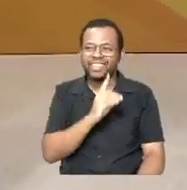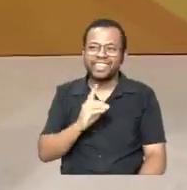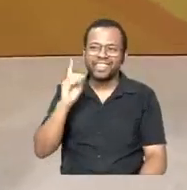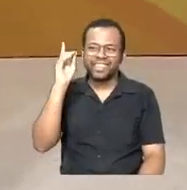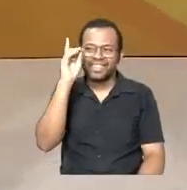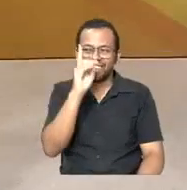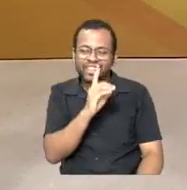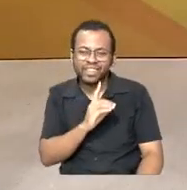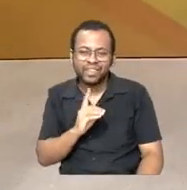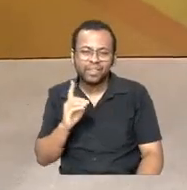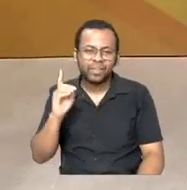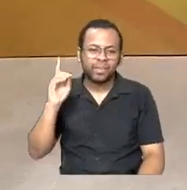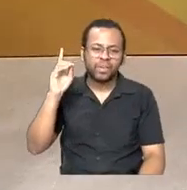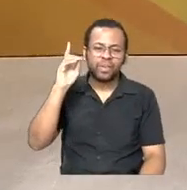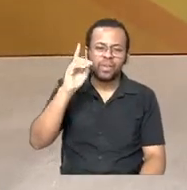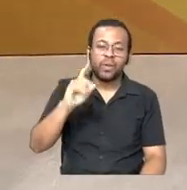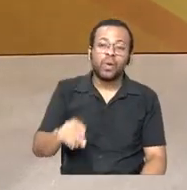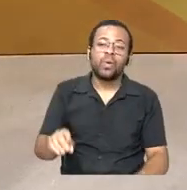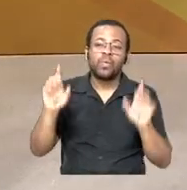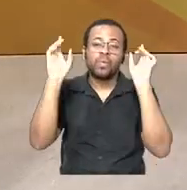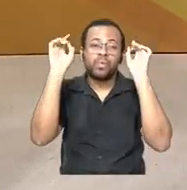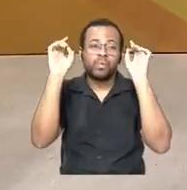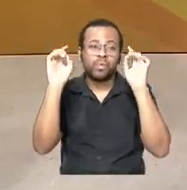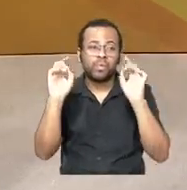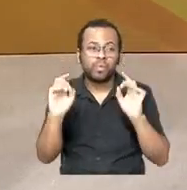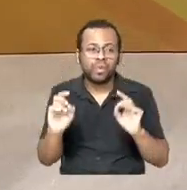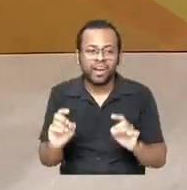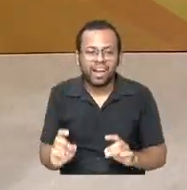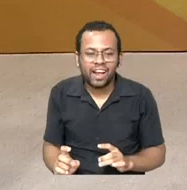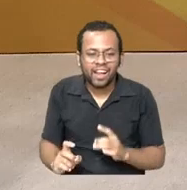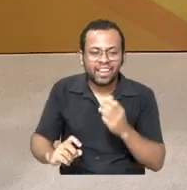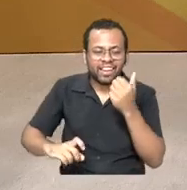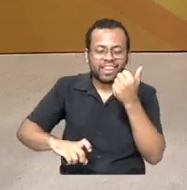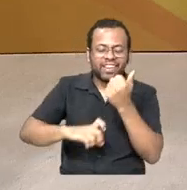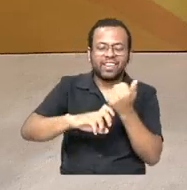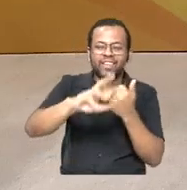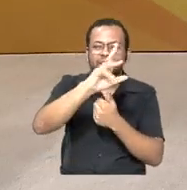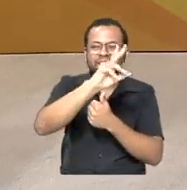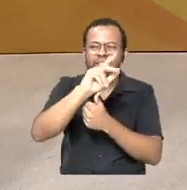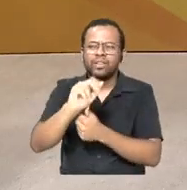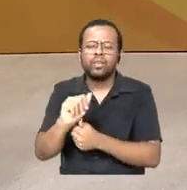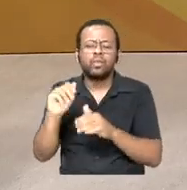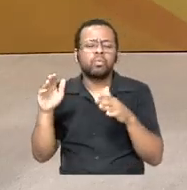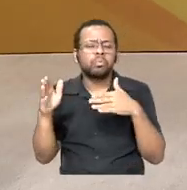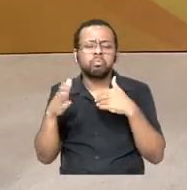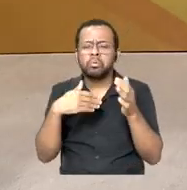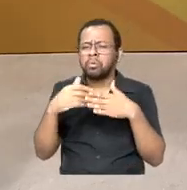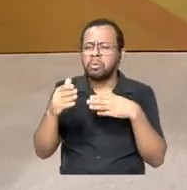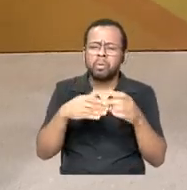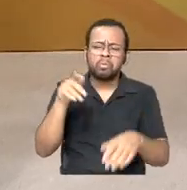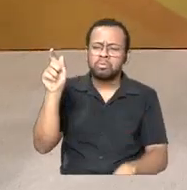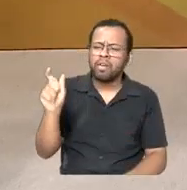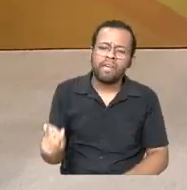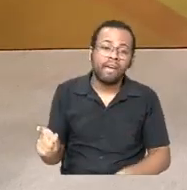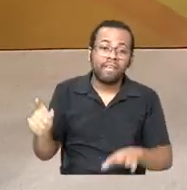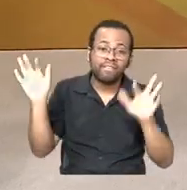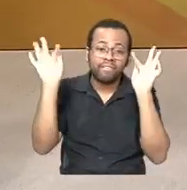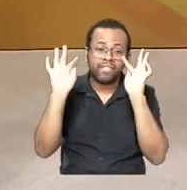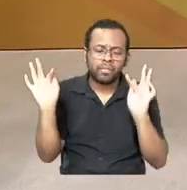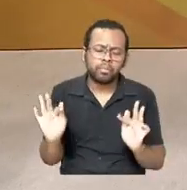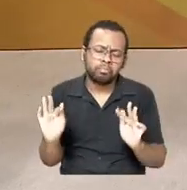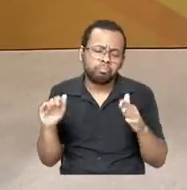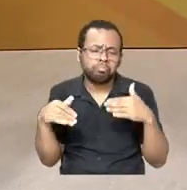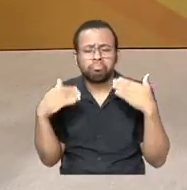ele que tá chegando o queridinho do cajucap minha gente fica muito feliz com ele né